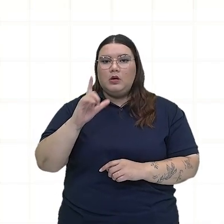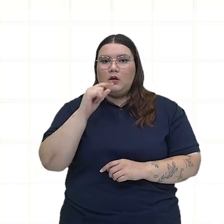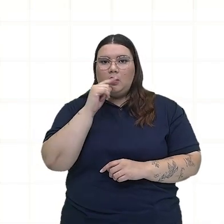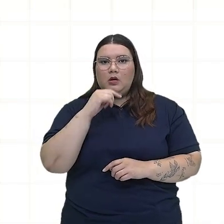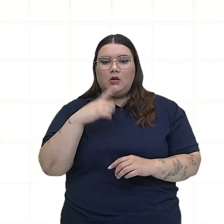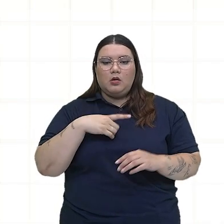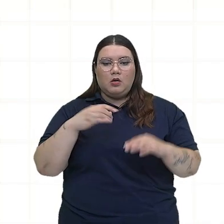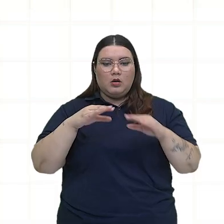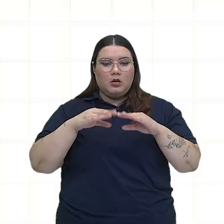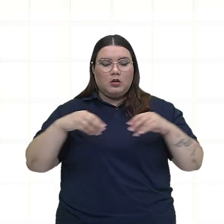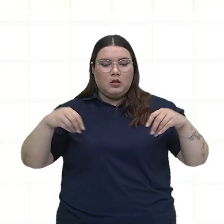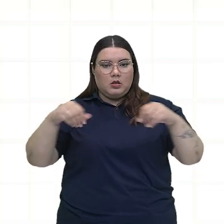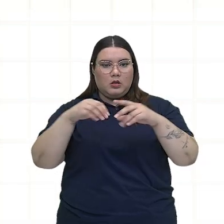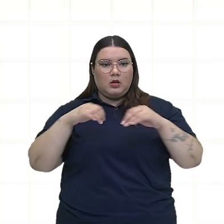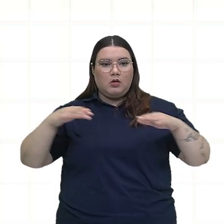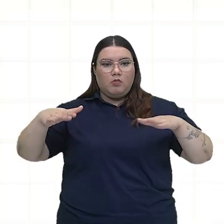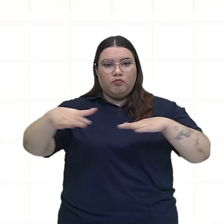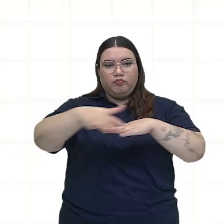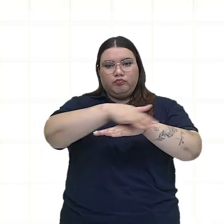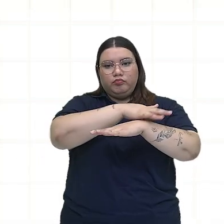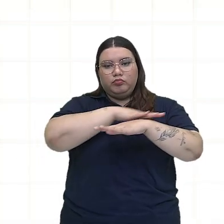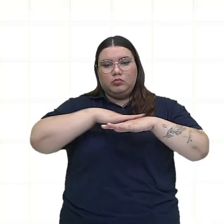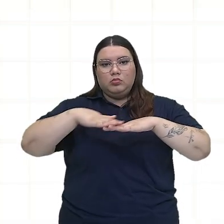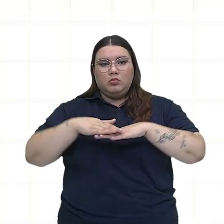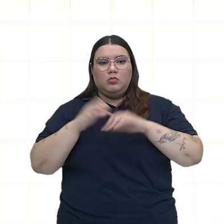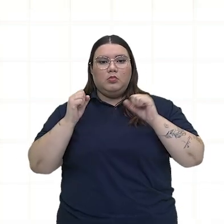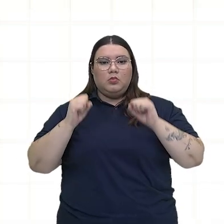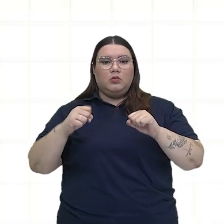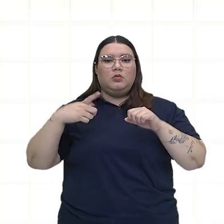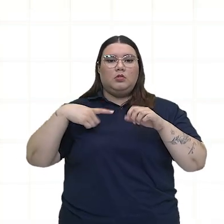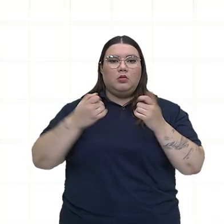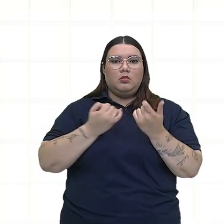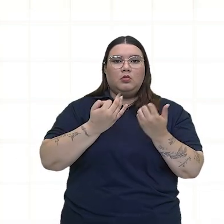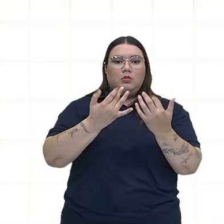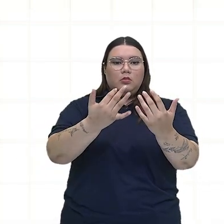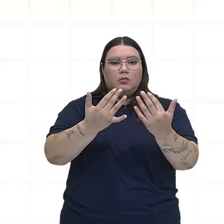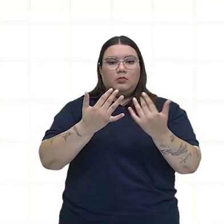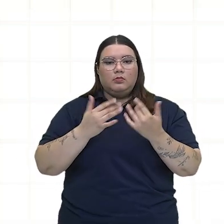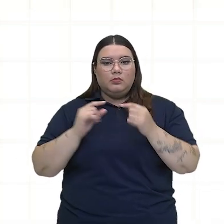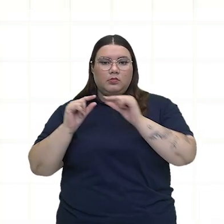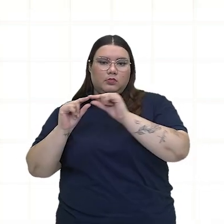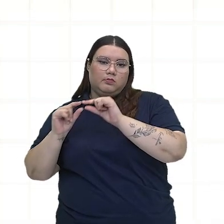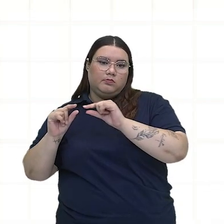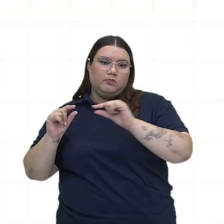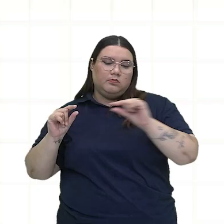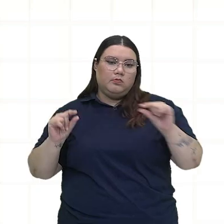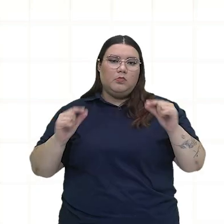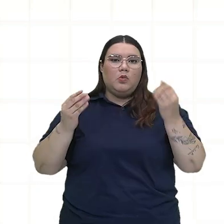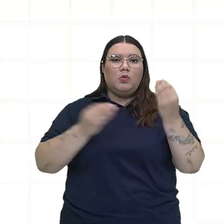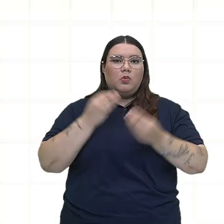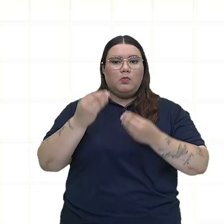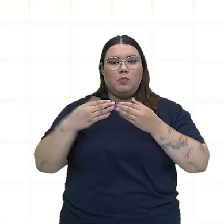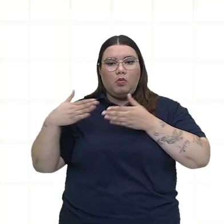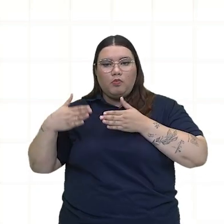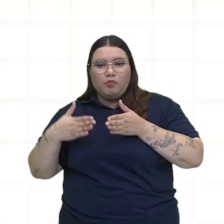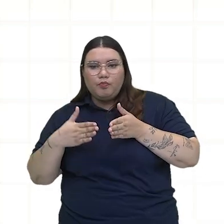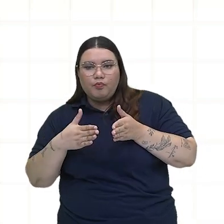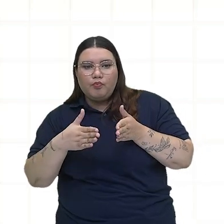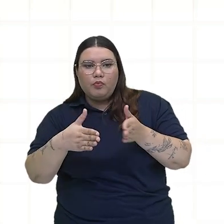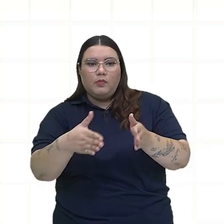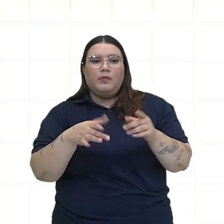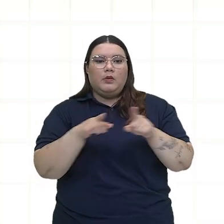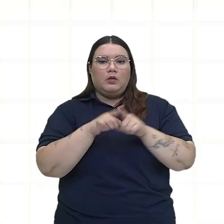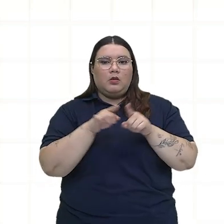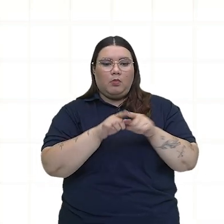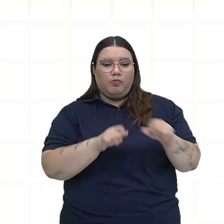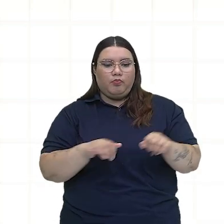pela superfície do solo, para que ela possa, então, atingir aquela plantação. Ou através de meio de canais, através